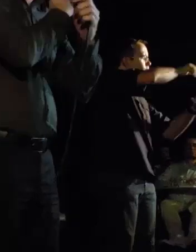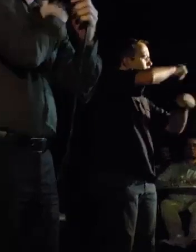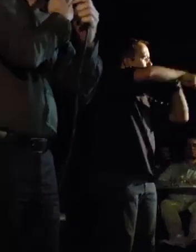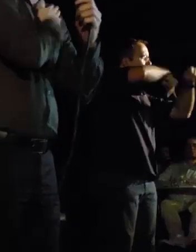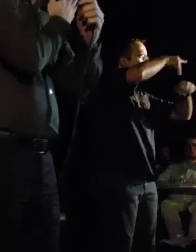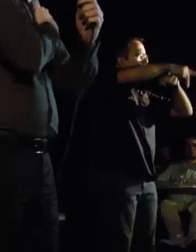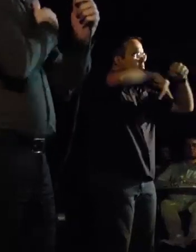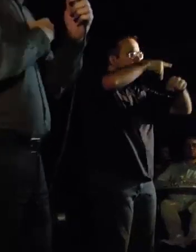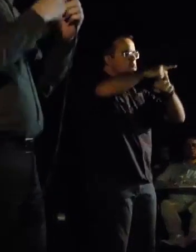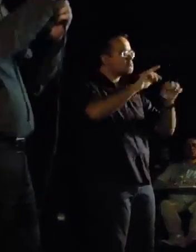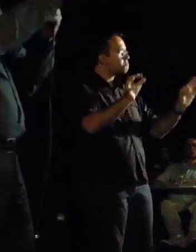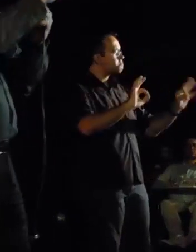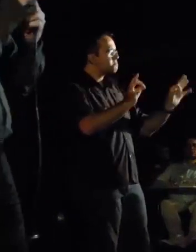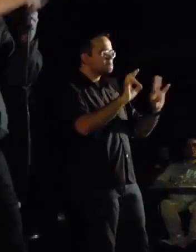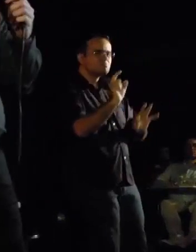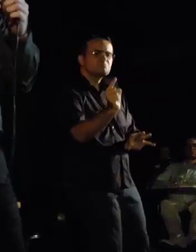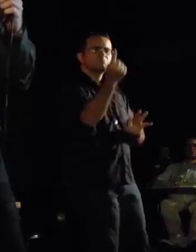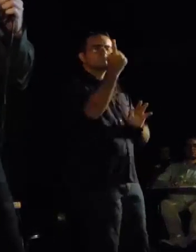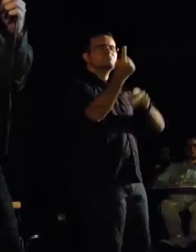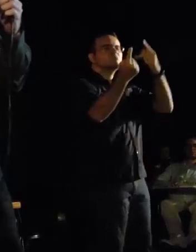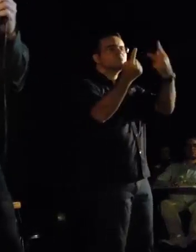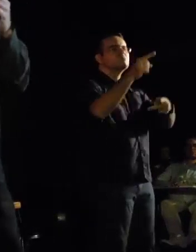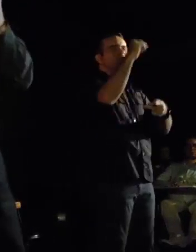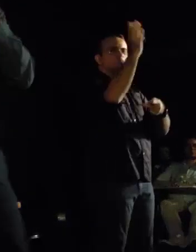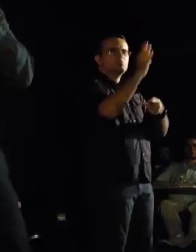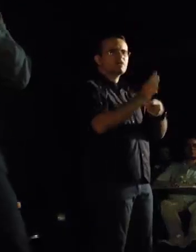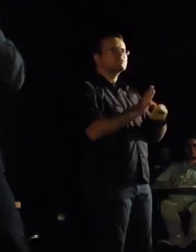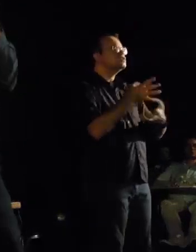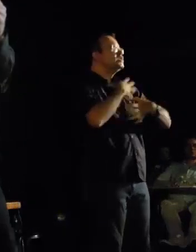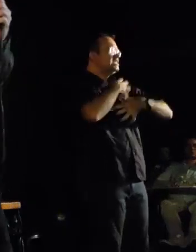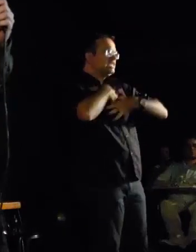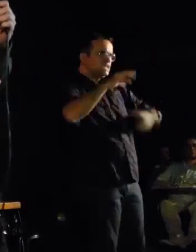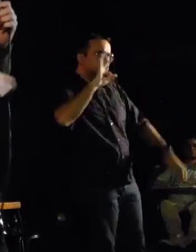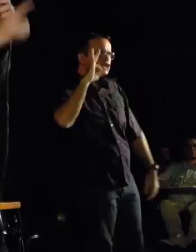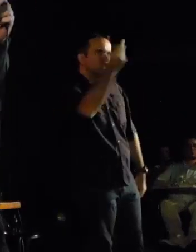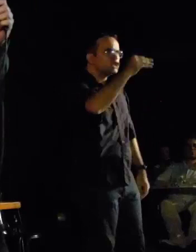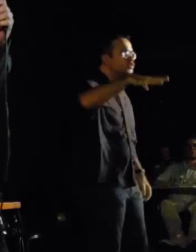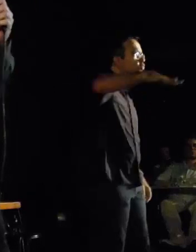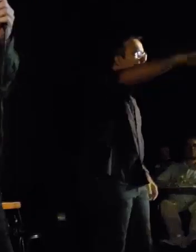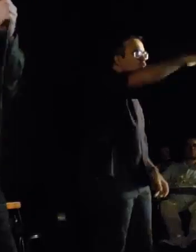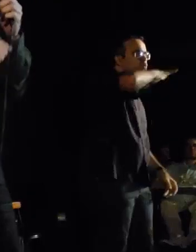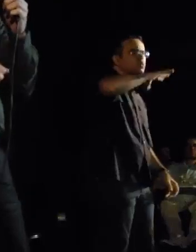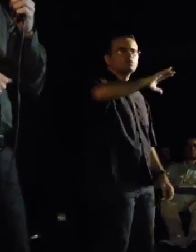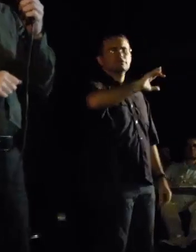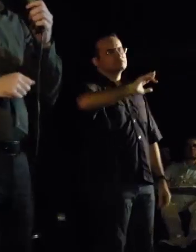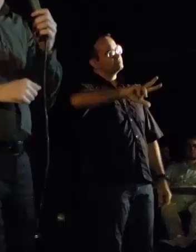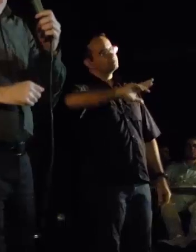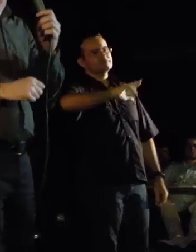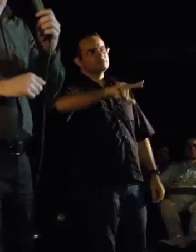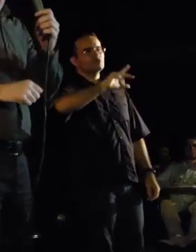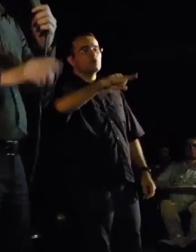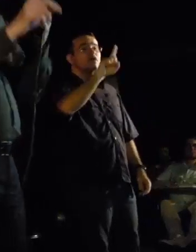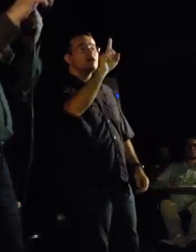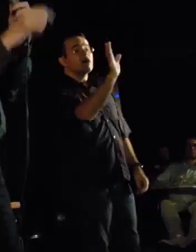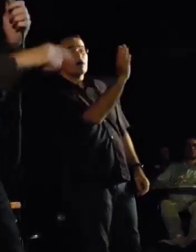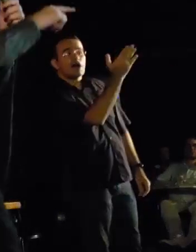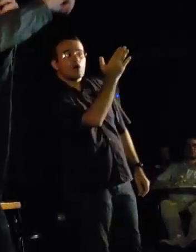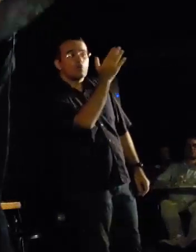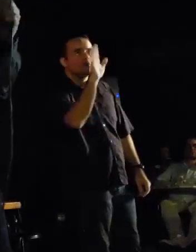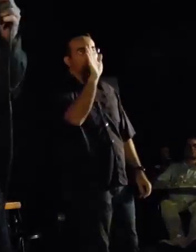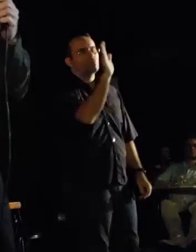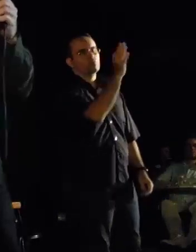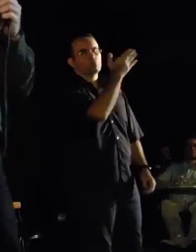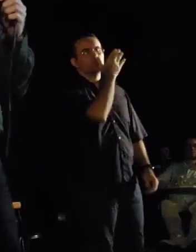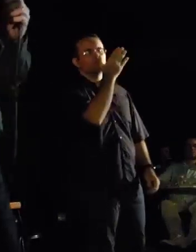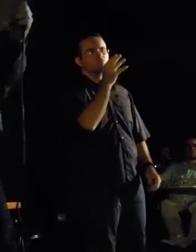ela é sentida não nas costas de todos, mas nas costas de alguns. No